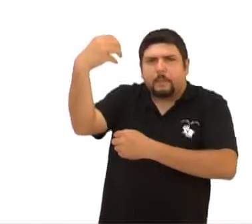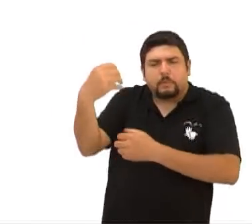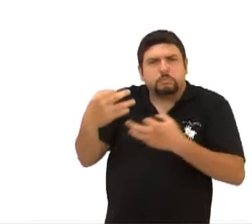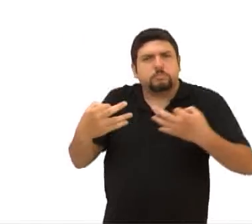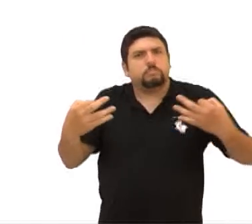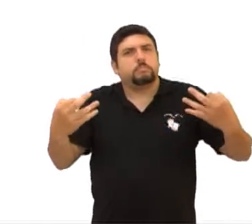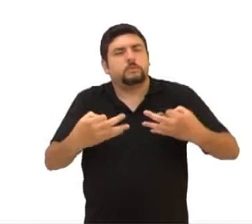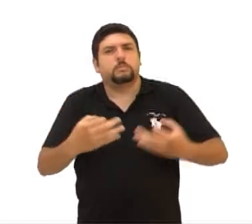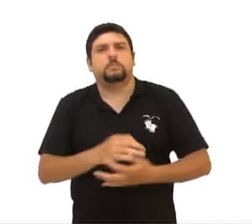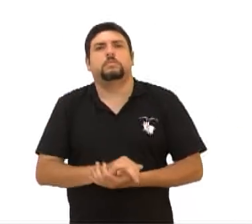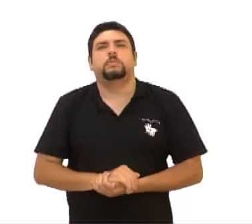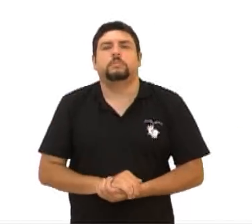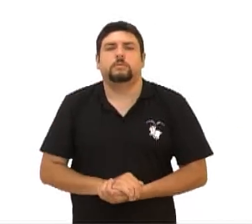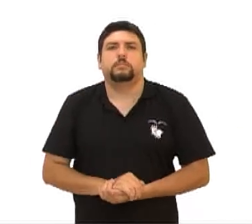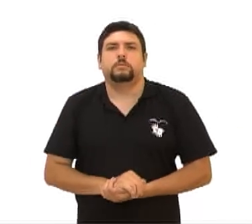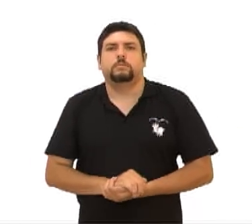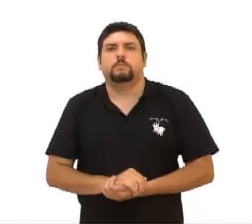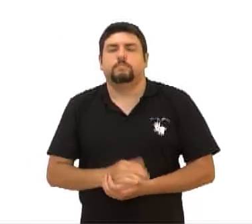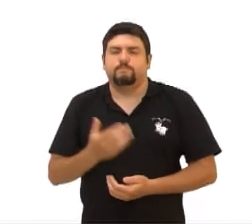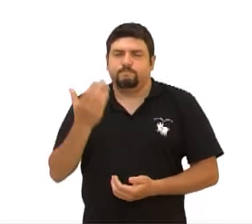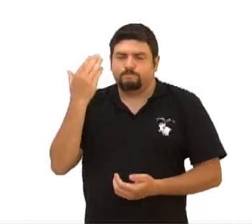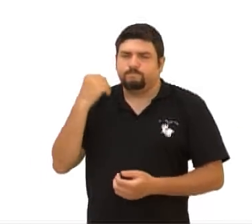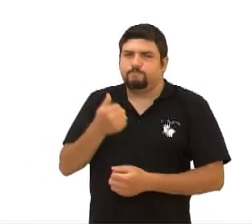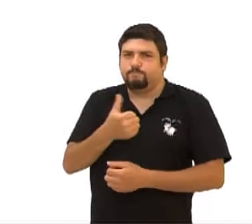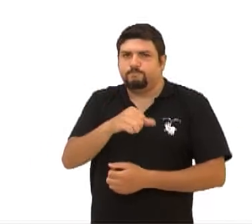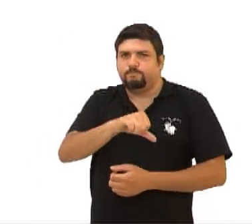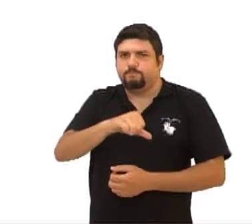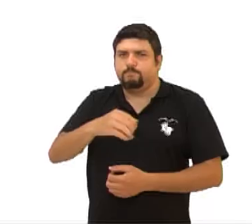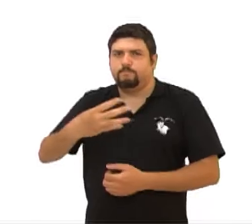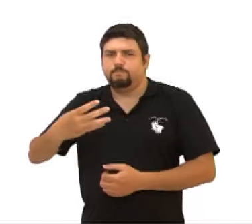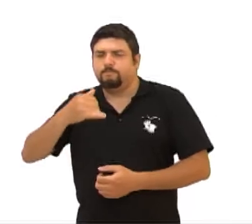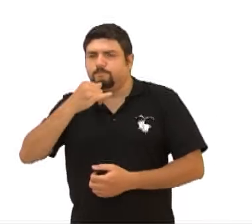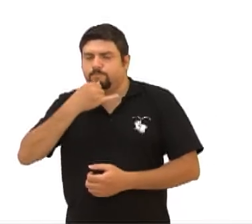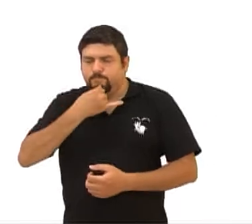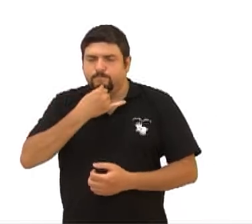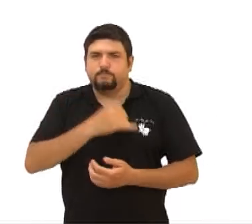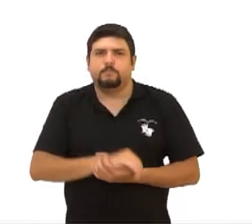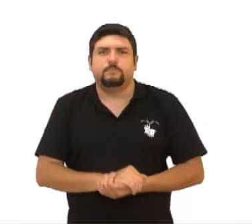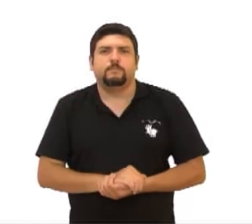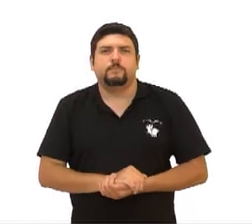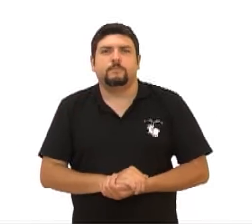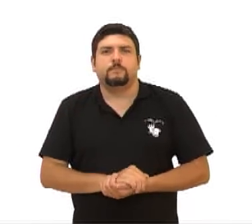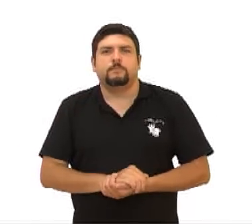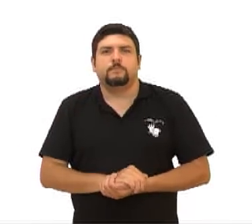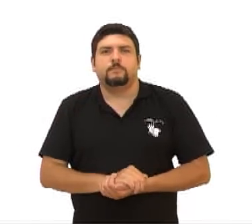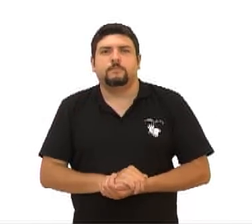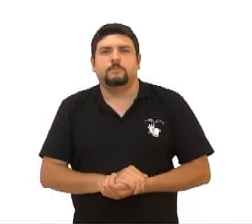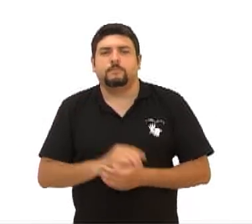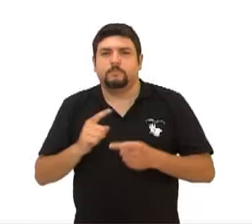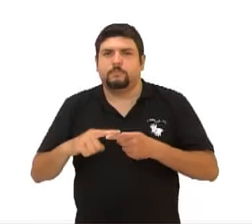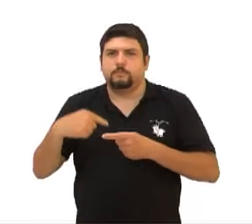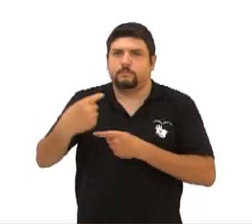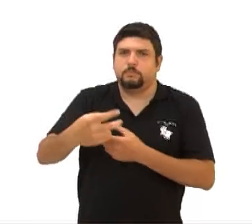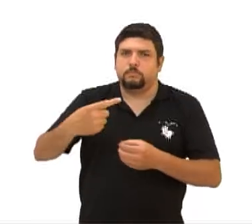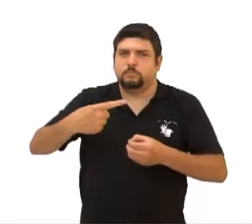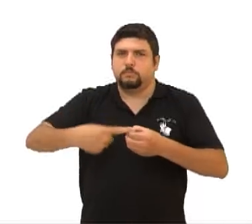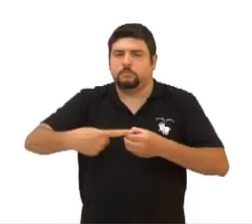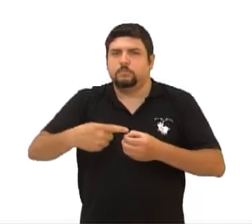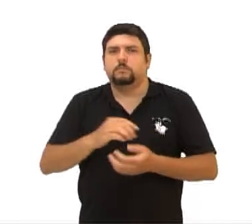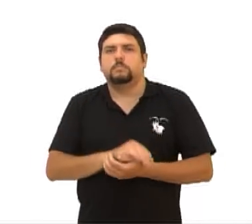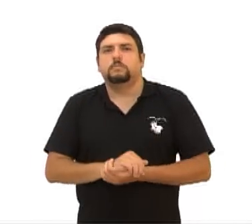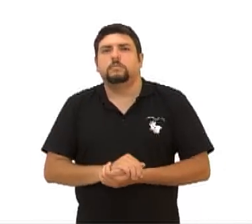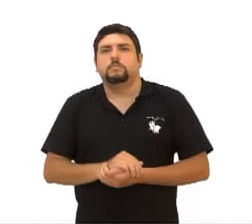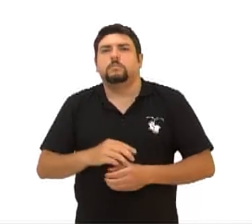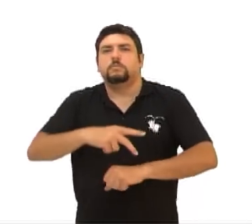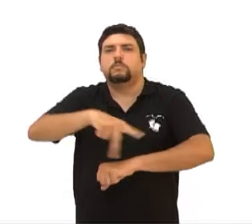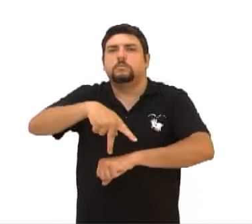fica em Ruanda, lá onde ocorreu, infelizmente, esse genocídio em 94. A próxima cidade é Kumasi, que fica em Gana,